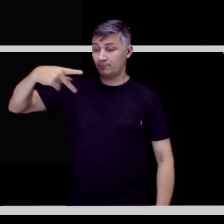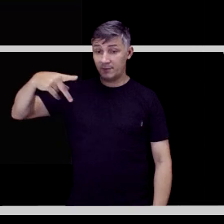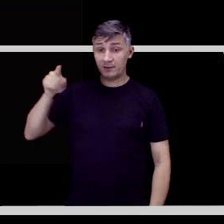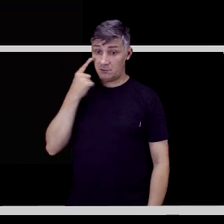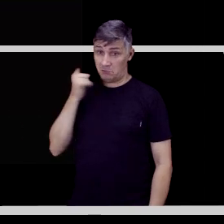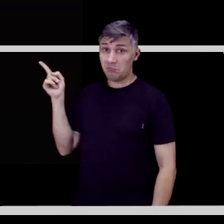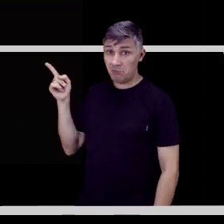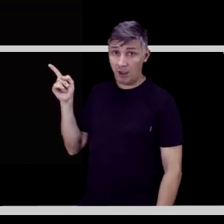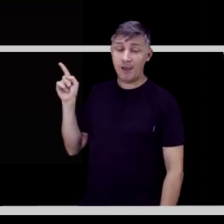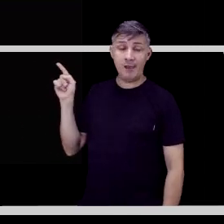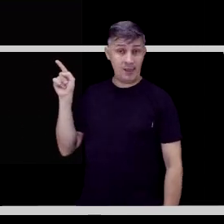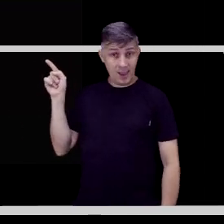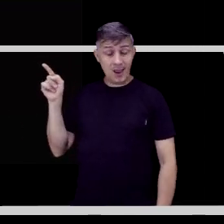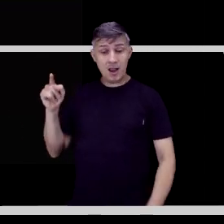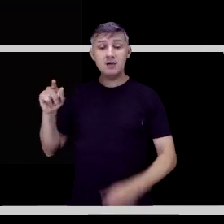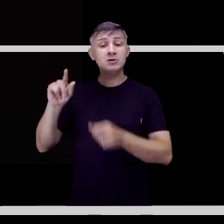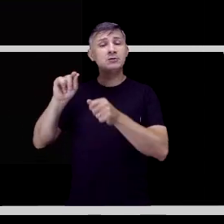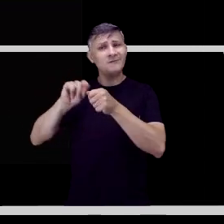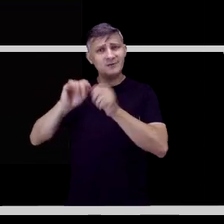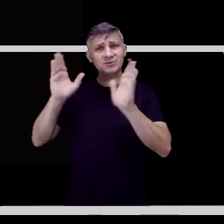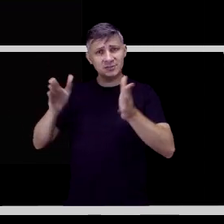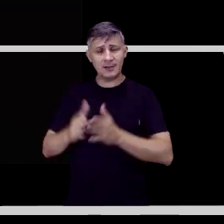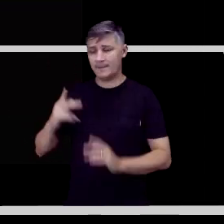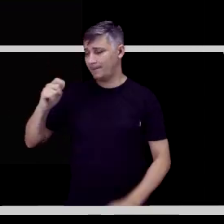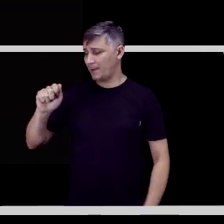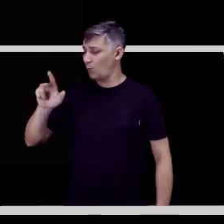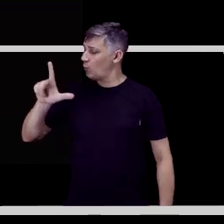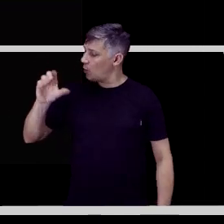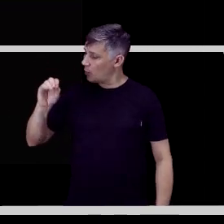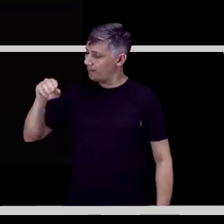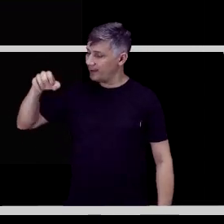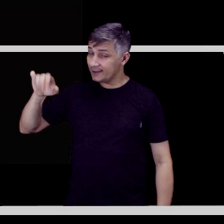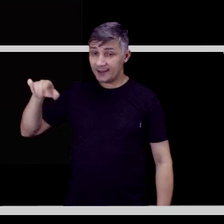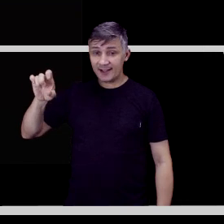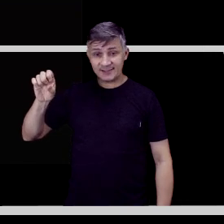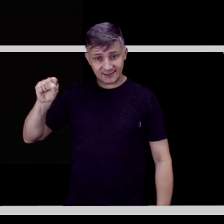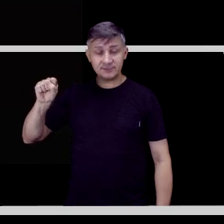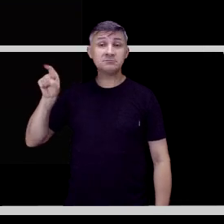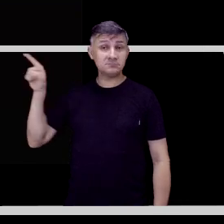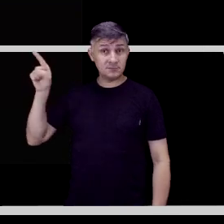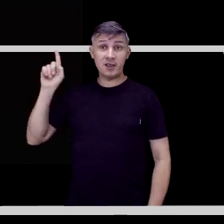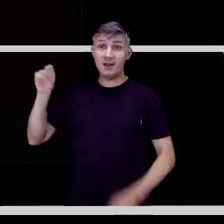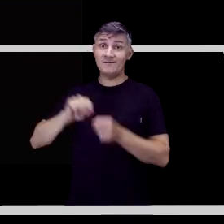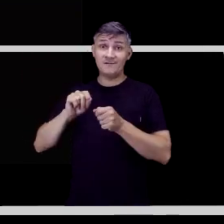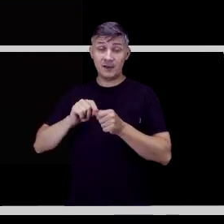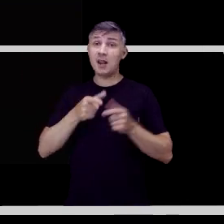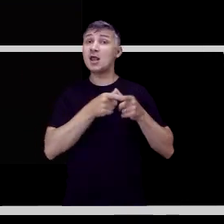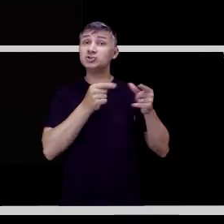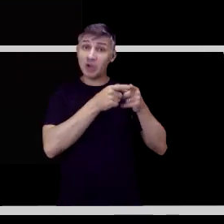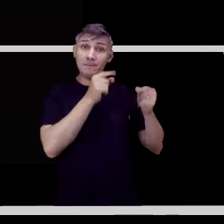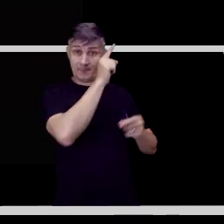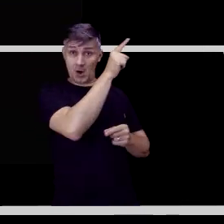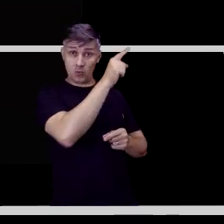né, que foi reeditado pelo próprio Paulo Mendes da Rocha no pavilhão de Osaka, no Japão, com outro desenho que